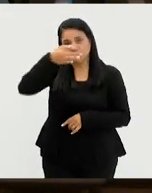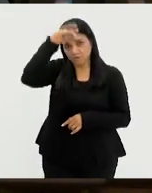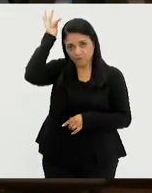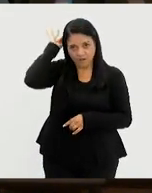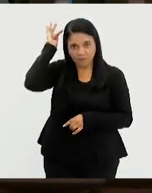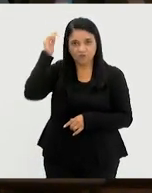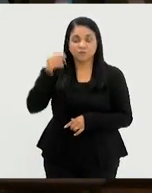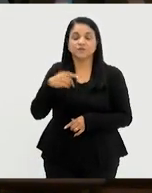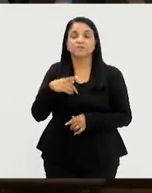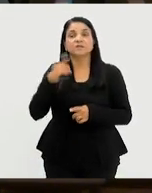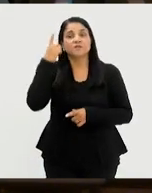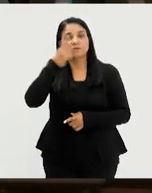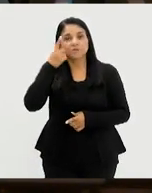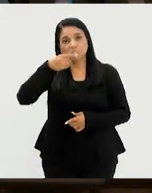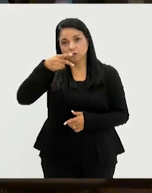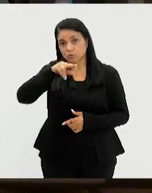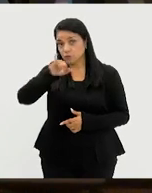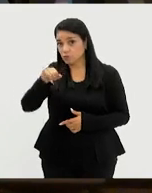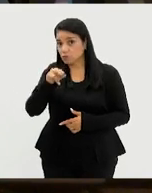Júlio